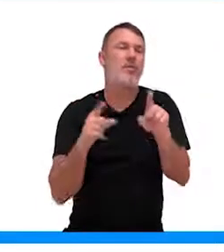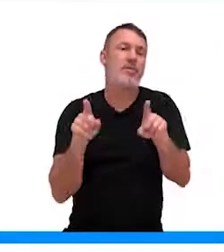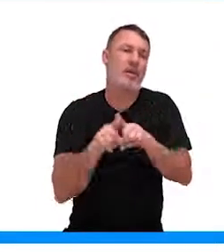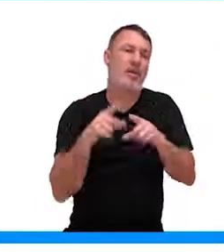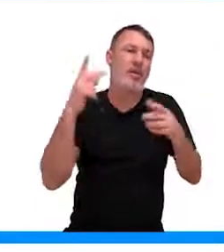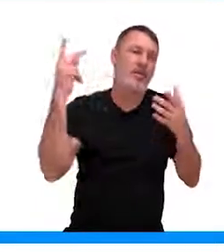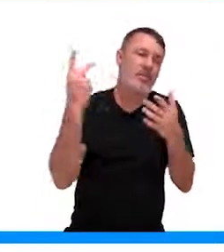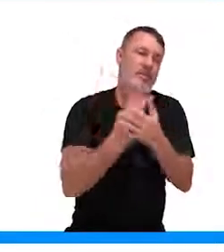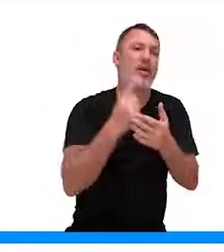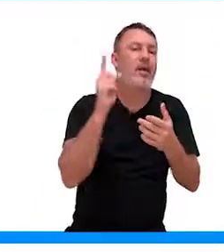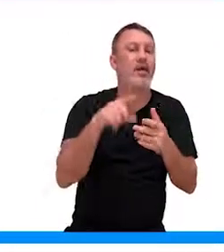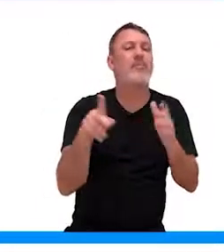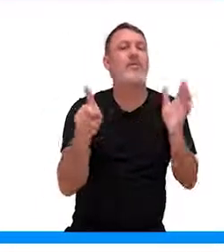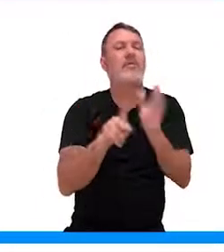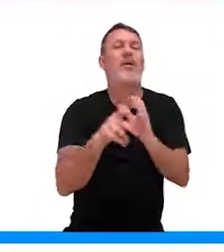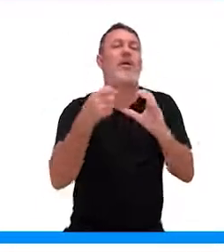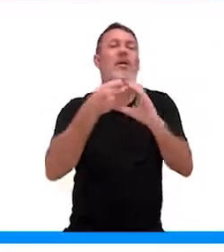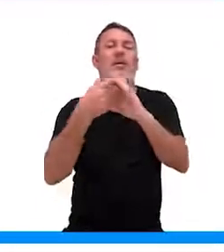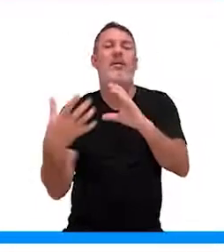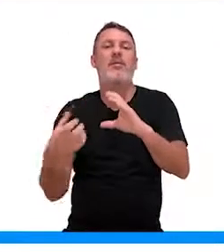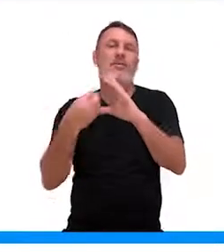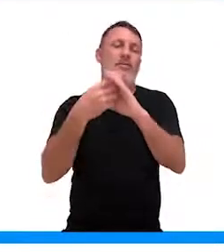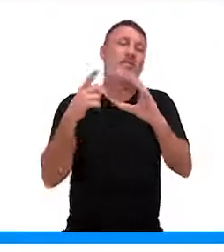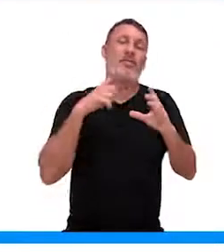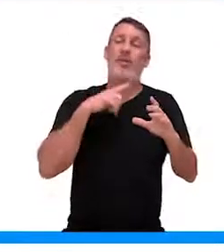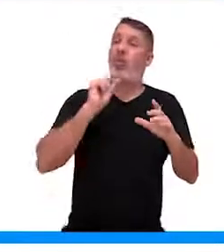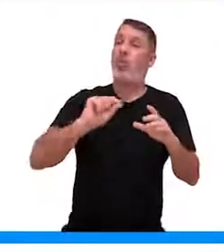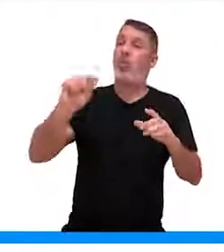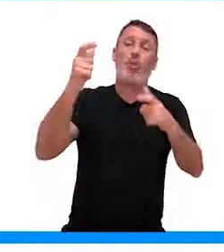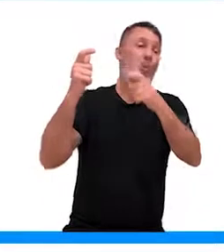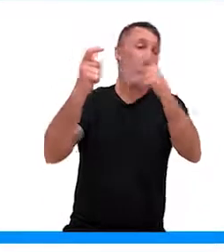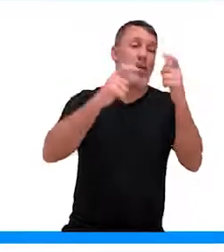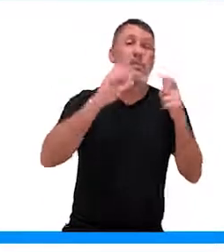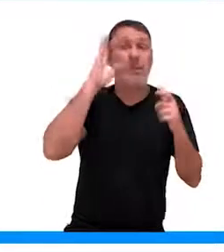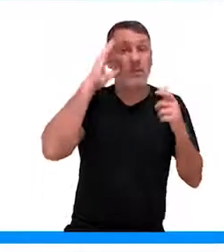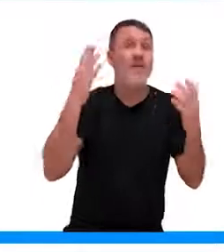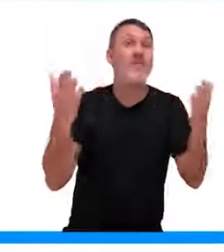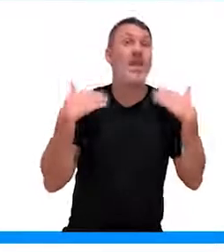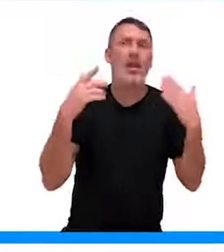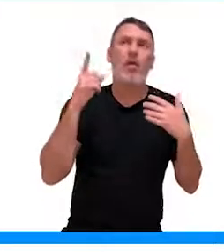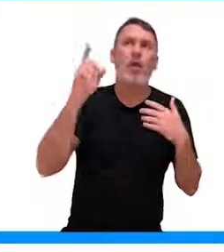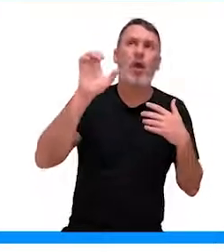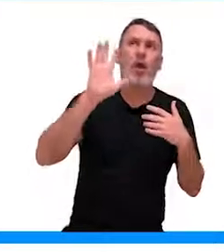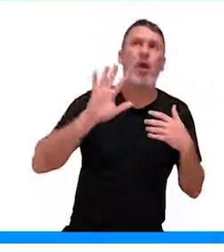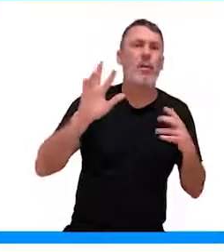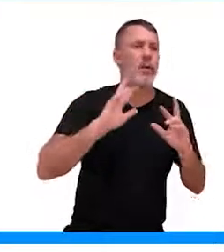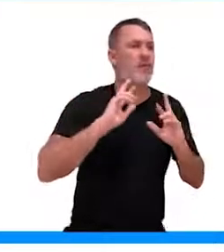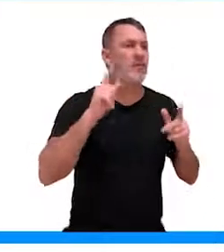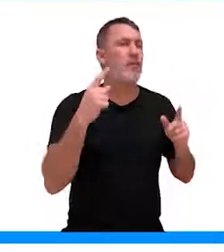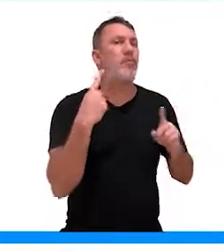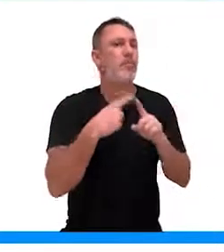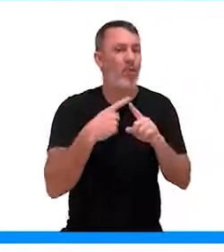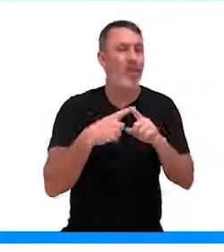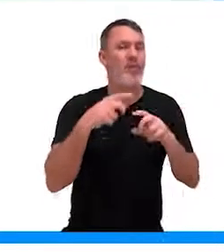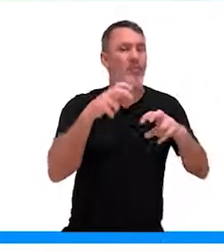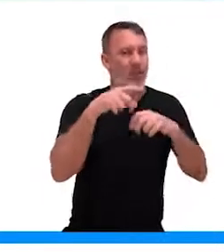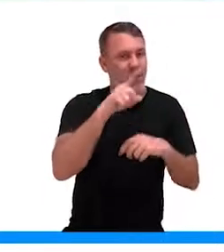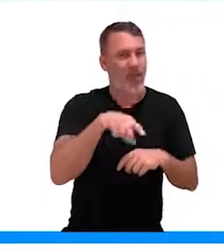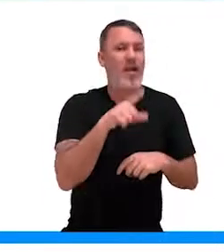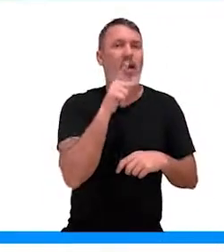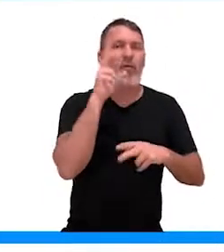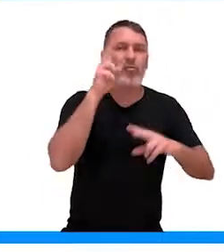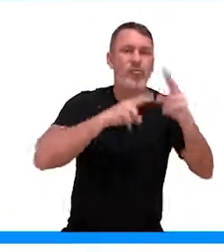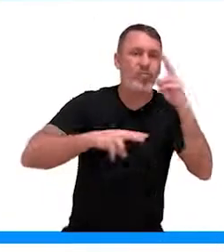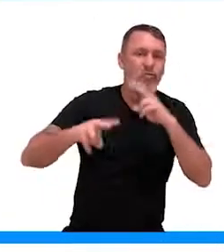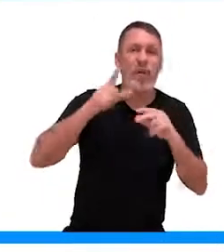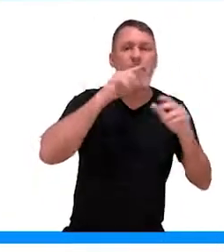para as características, né, estacionais climáticas, principalmente no verão europeu. Gostaria de deixar isso aqui claro para